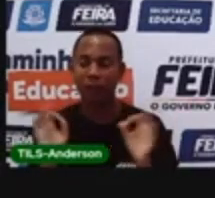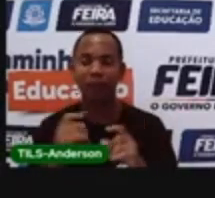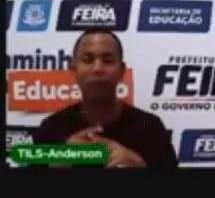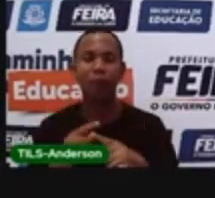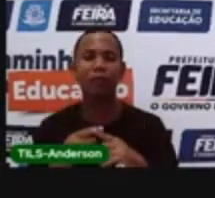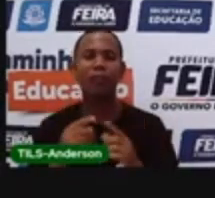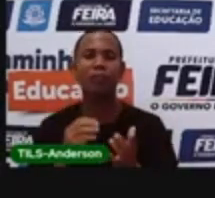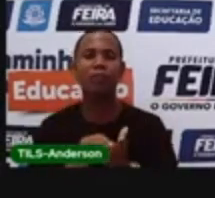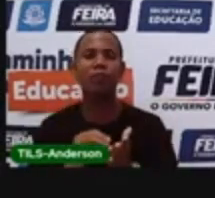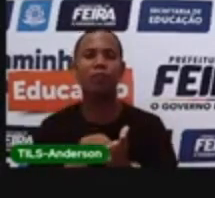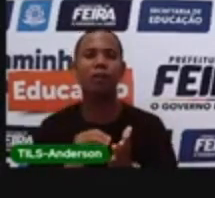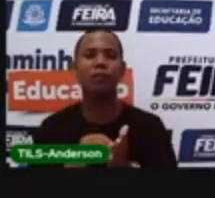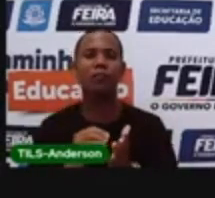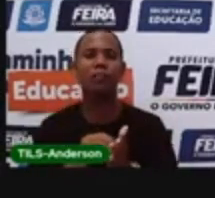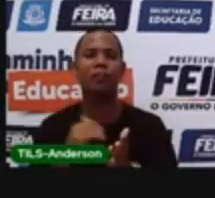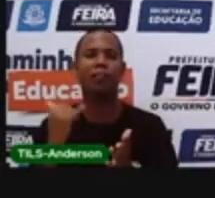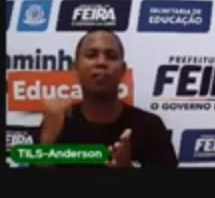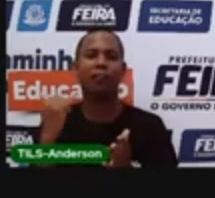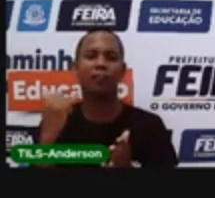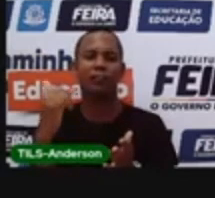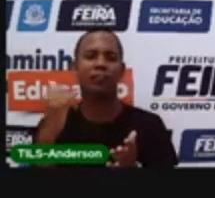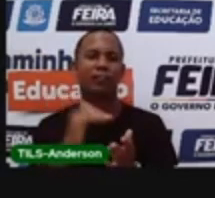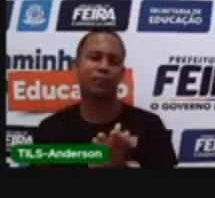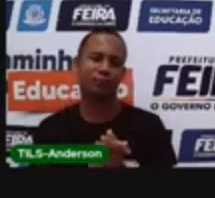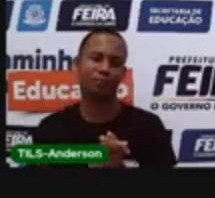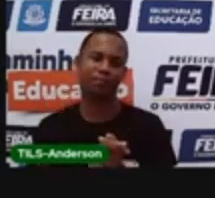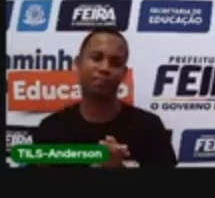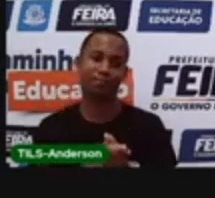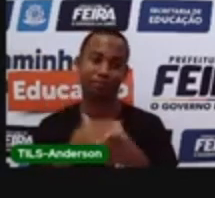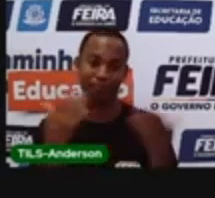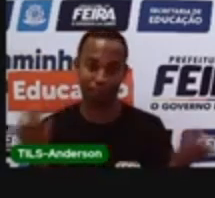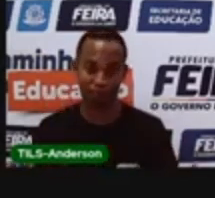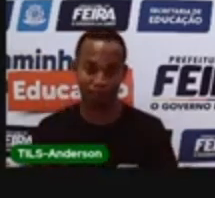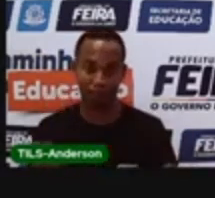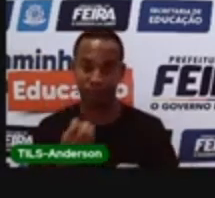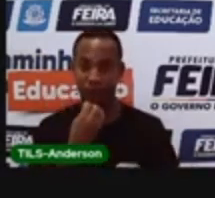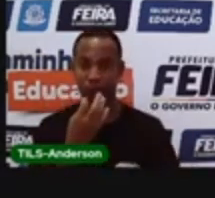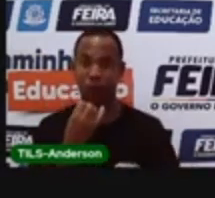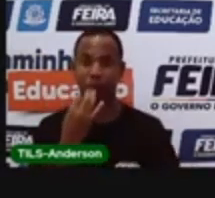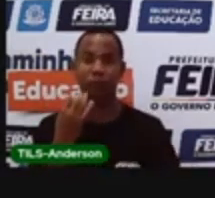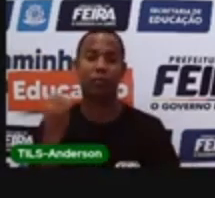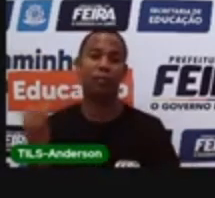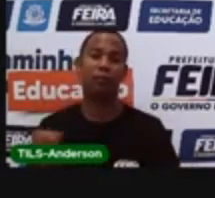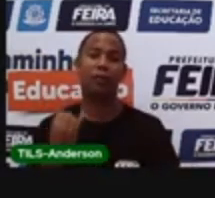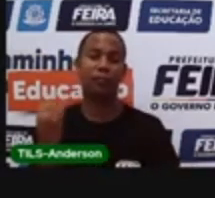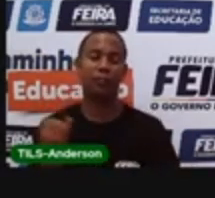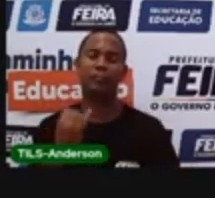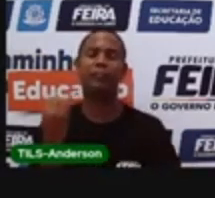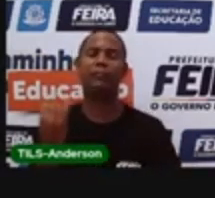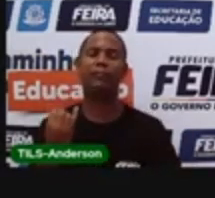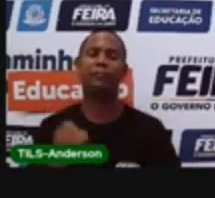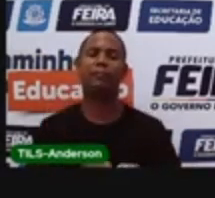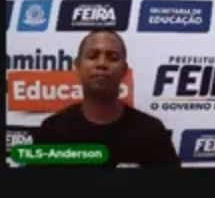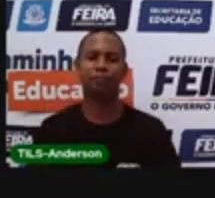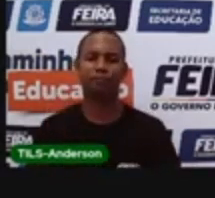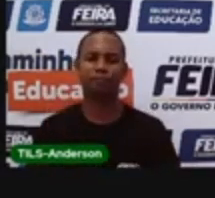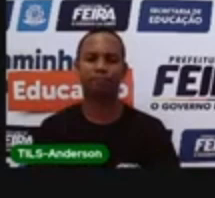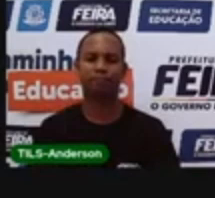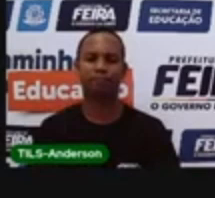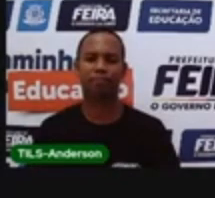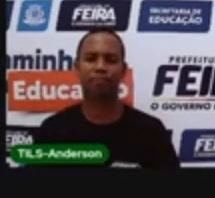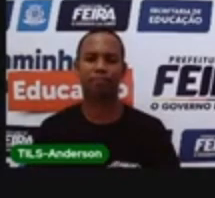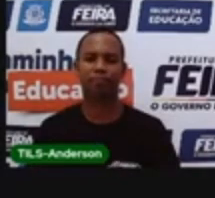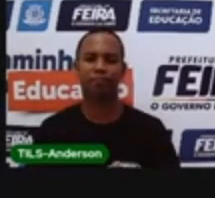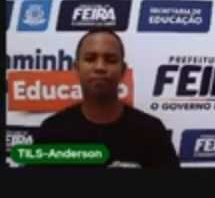nos falta energia elétrica, que também é o quê? Um serviço público. Será que é um serviço público assim como